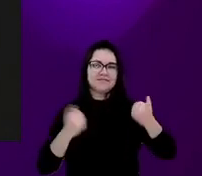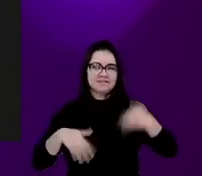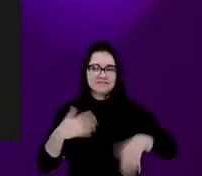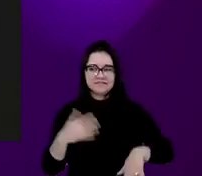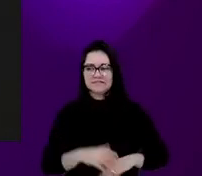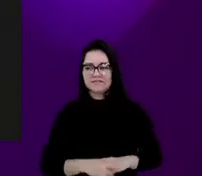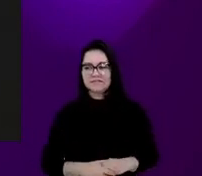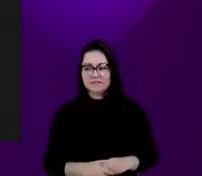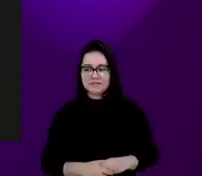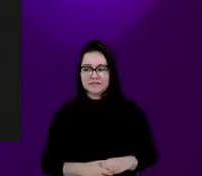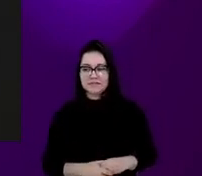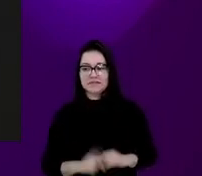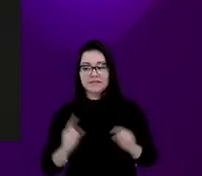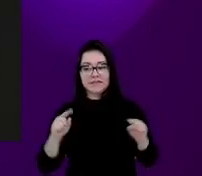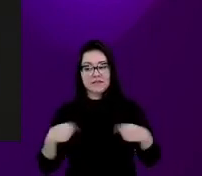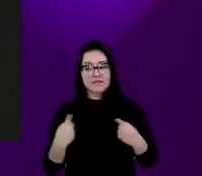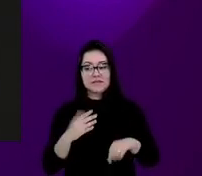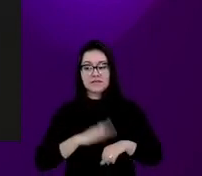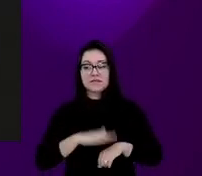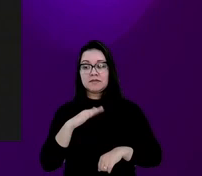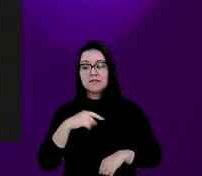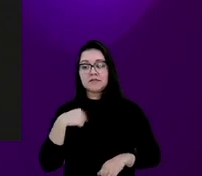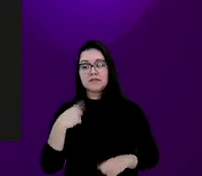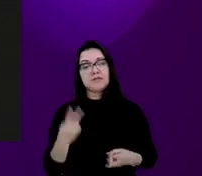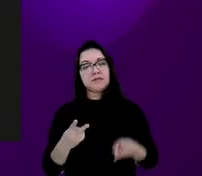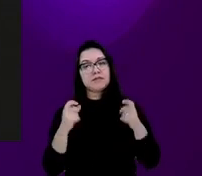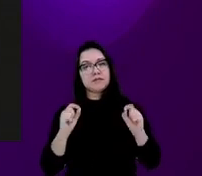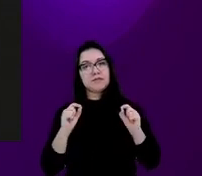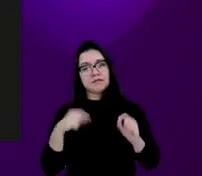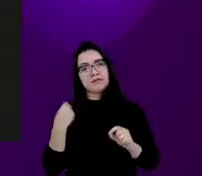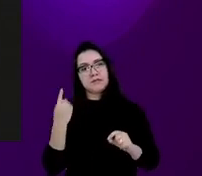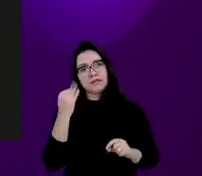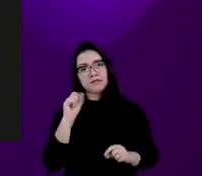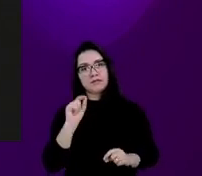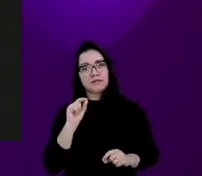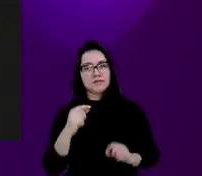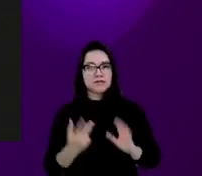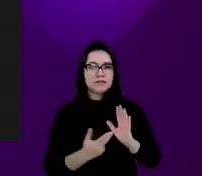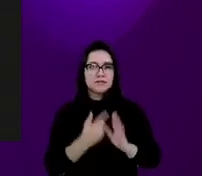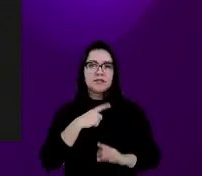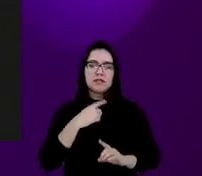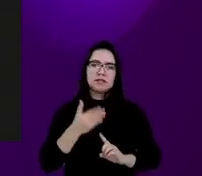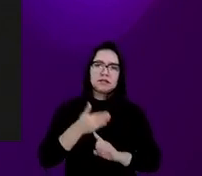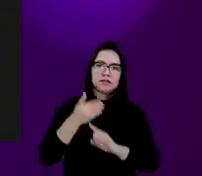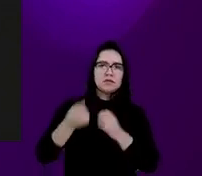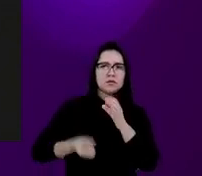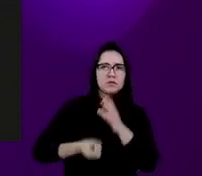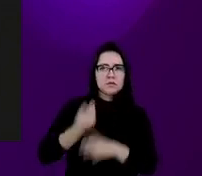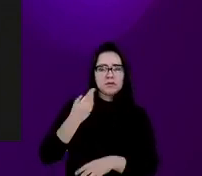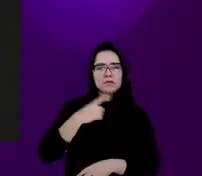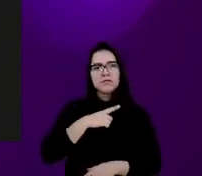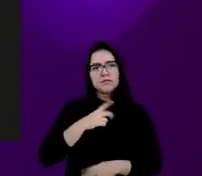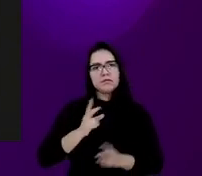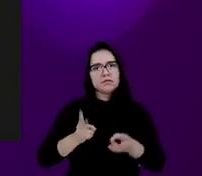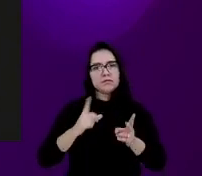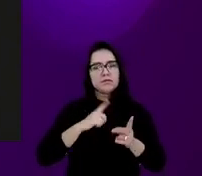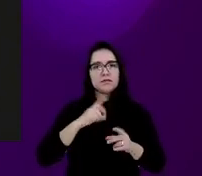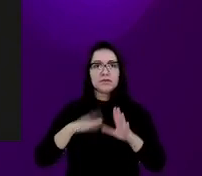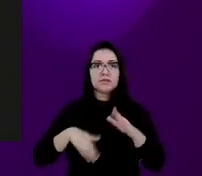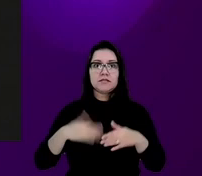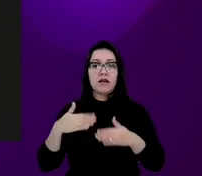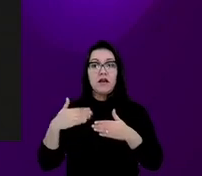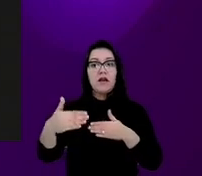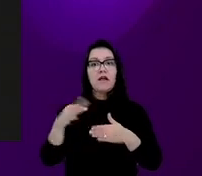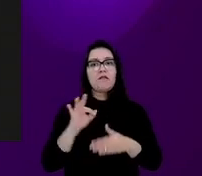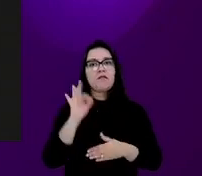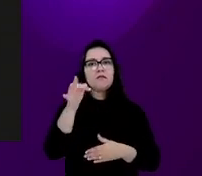grandes desafios que eu vejo, né, porque a gente sabe que quando surgem as novas tecnologias, né, tem sempre aqueles que são os visionários, né, que são